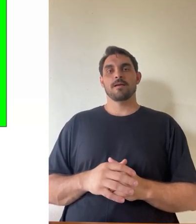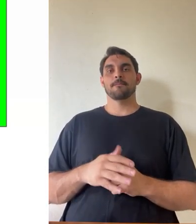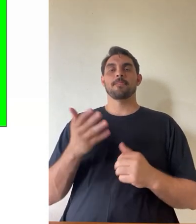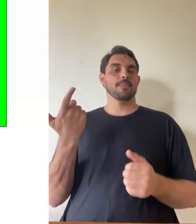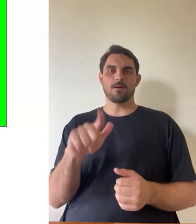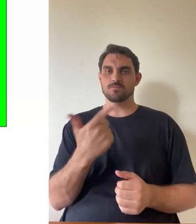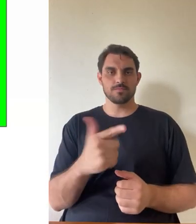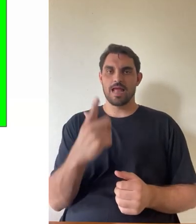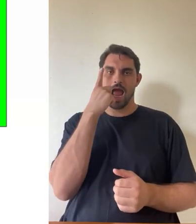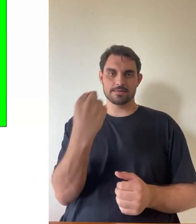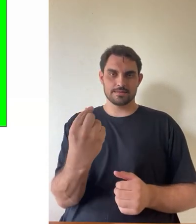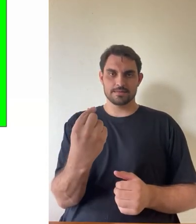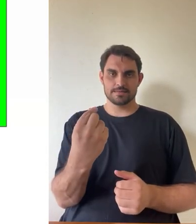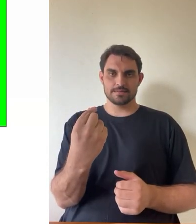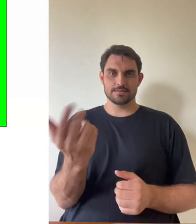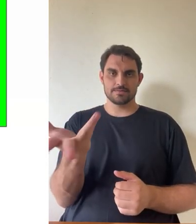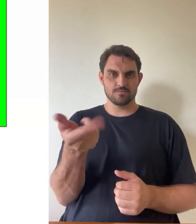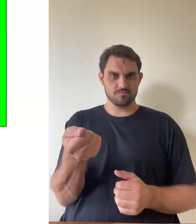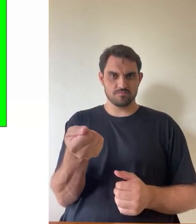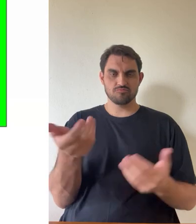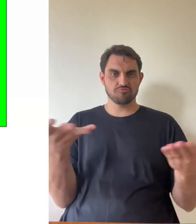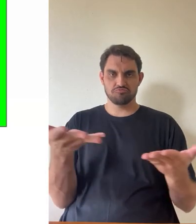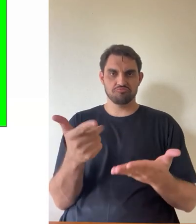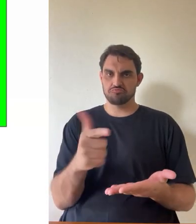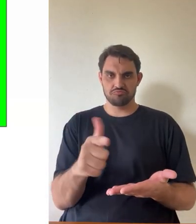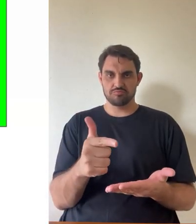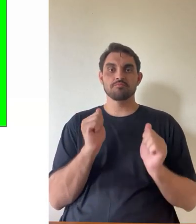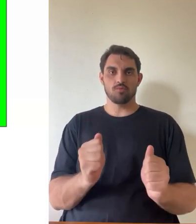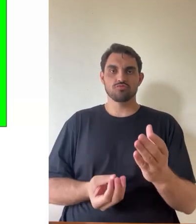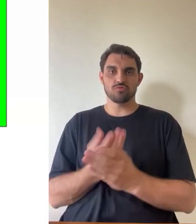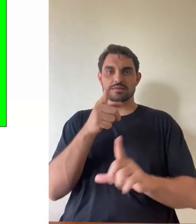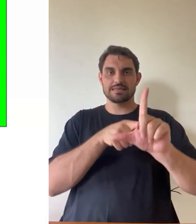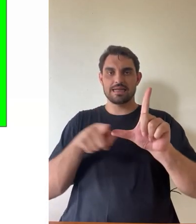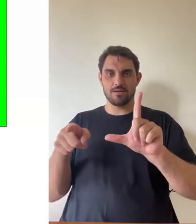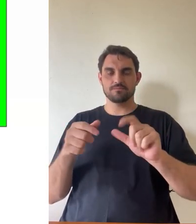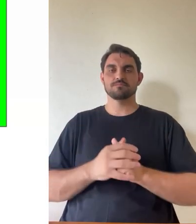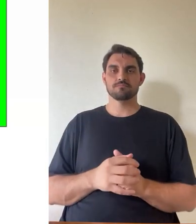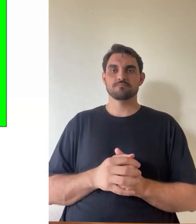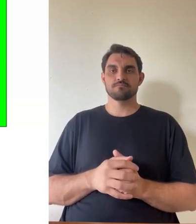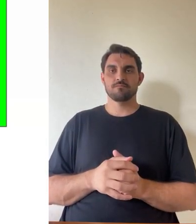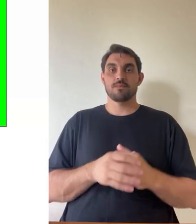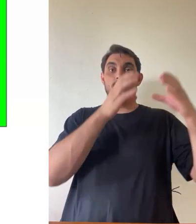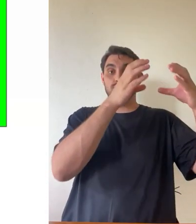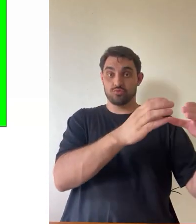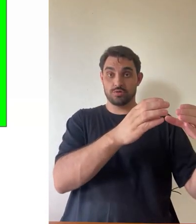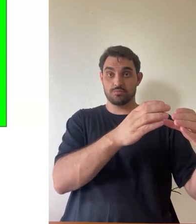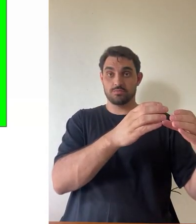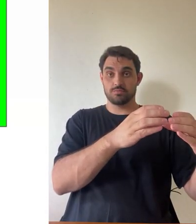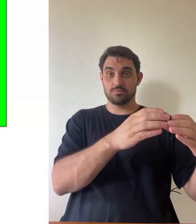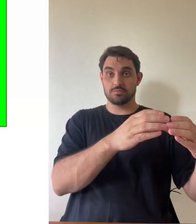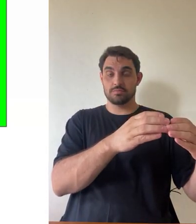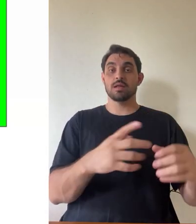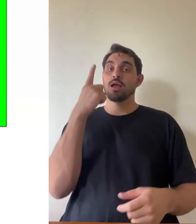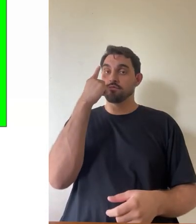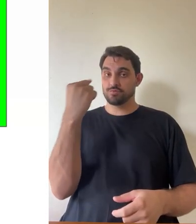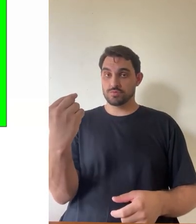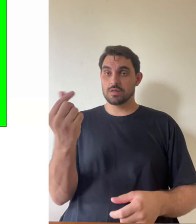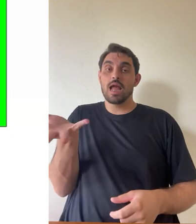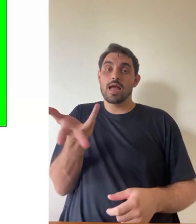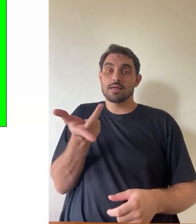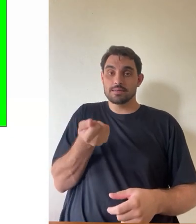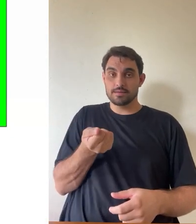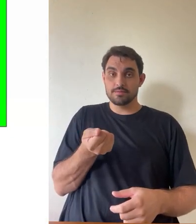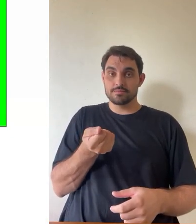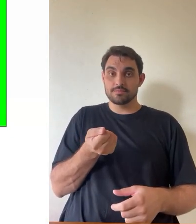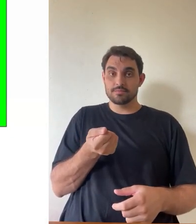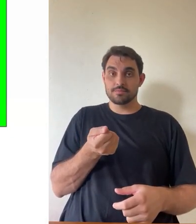aceleração neste movimento, é possível a construção do gráfico. A posição, assim como a velocidade e